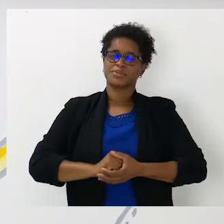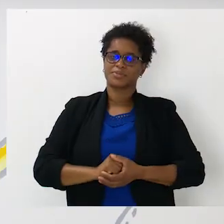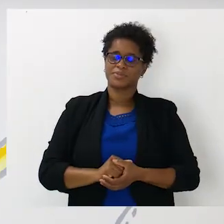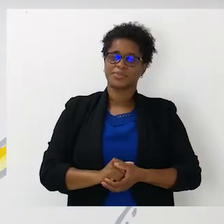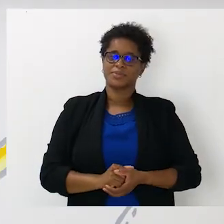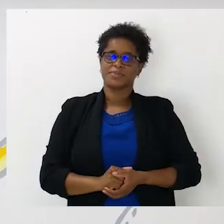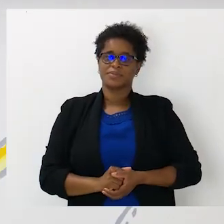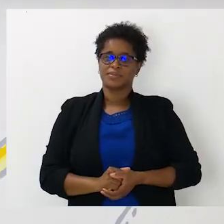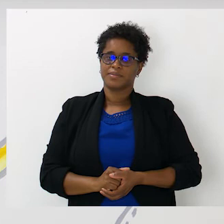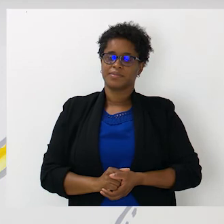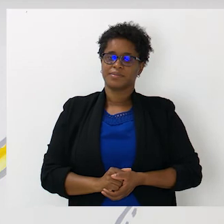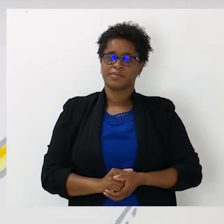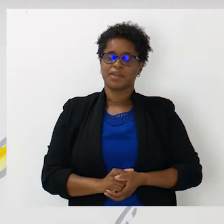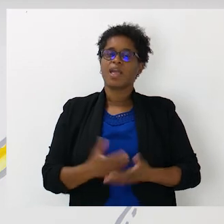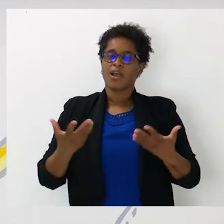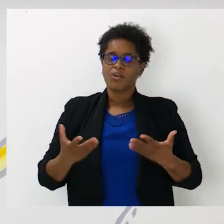Tanto,